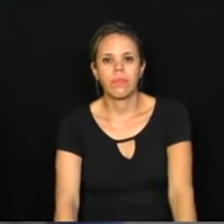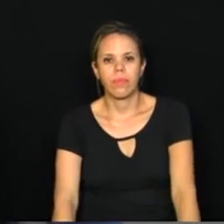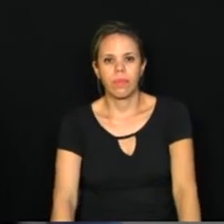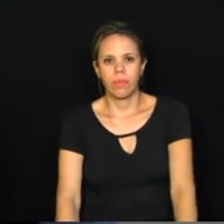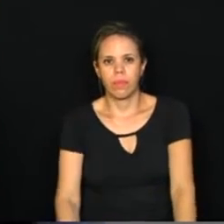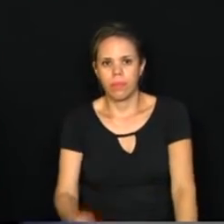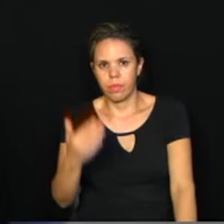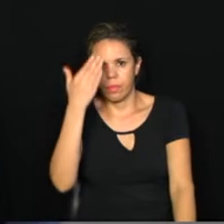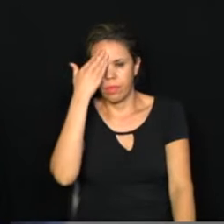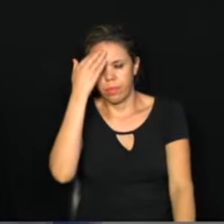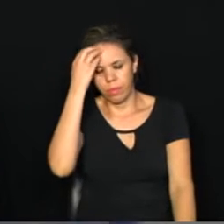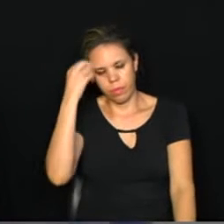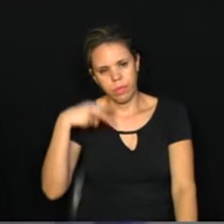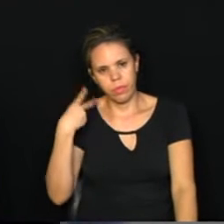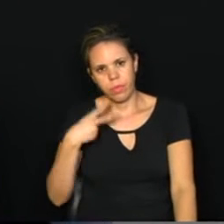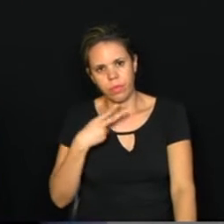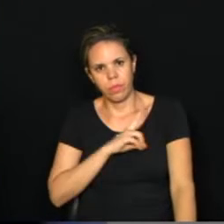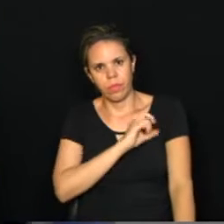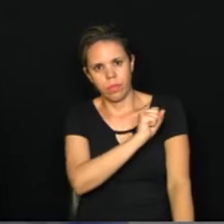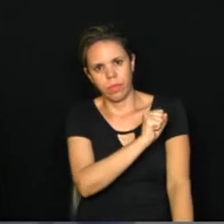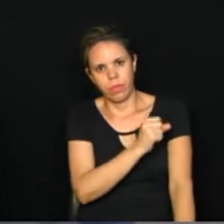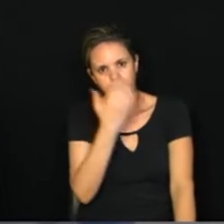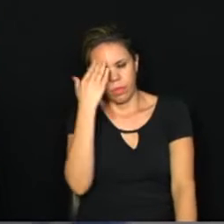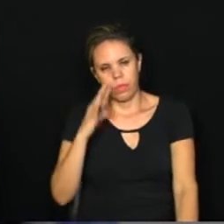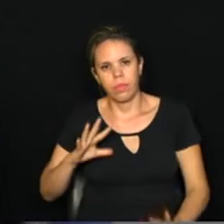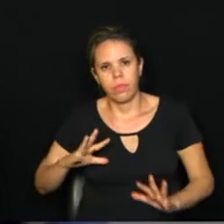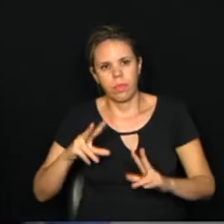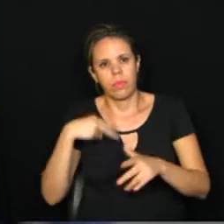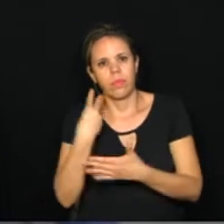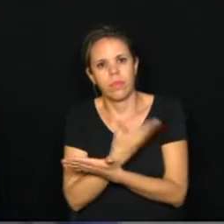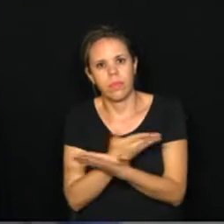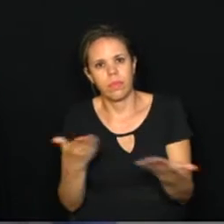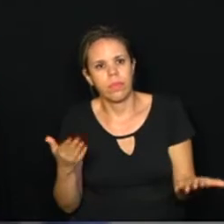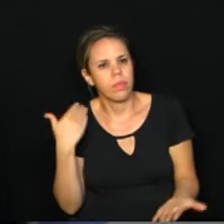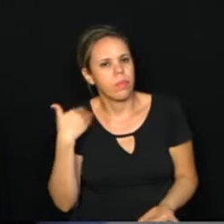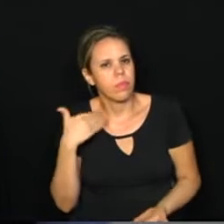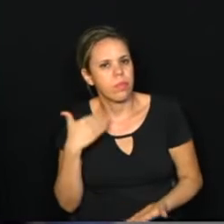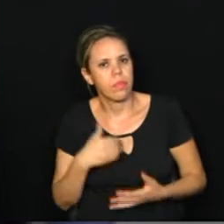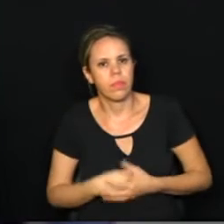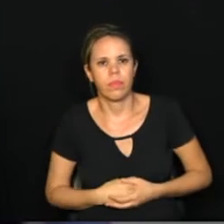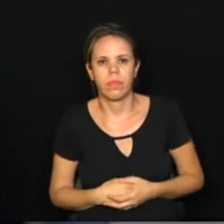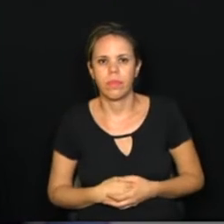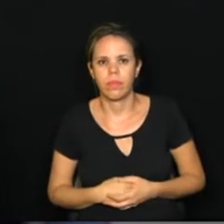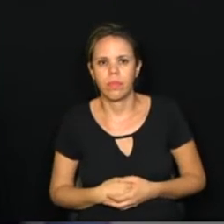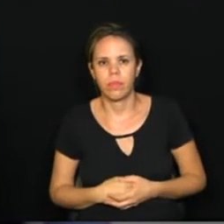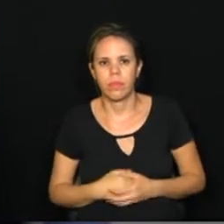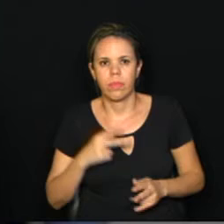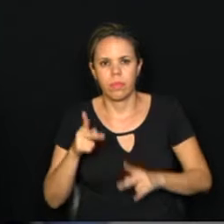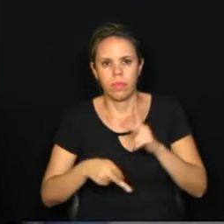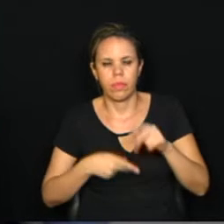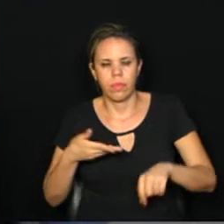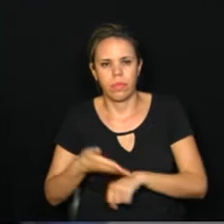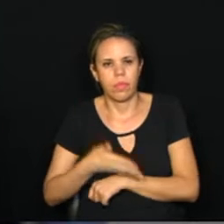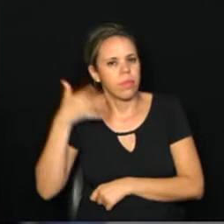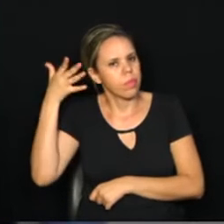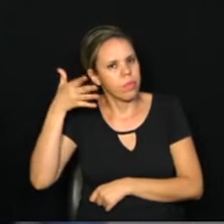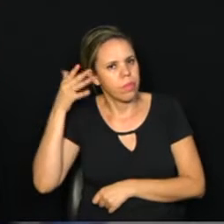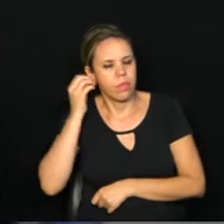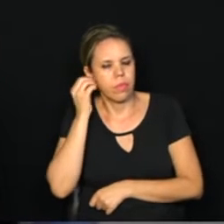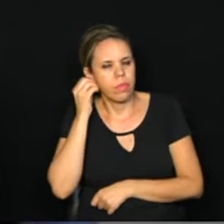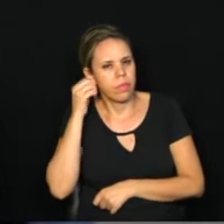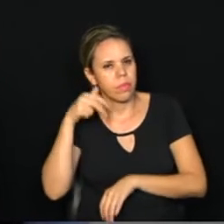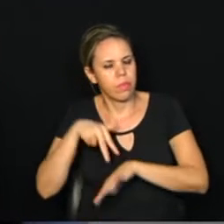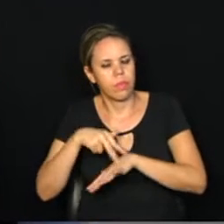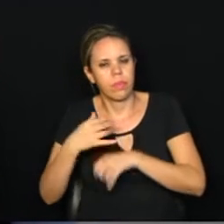Obrigado, vereador Rossini. Obrigado a todos, a vereadora Mariana Ponte. a todos os participantes aí pelo